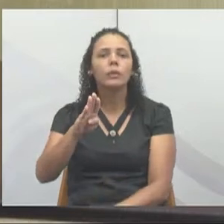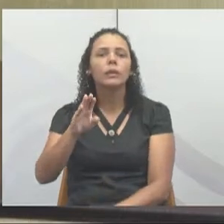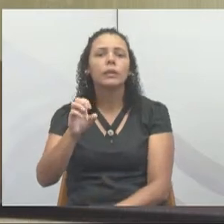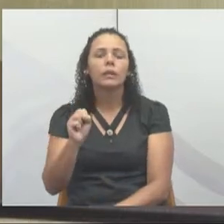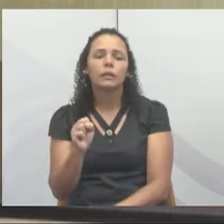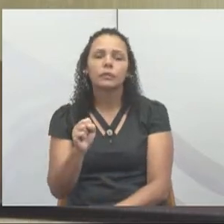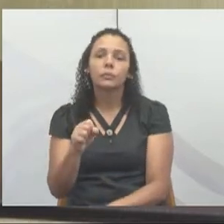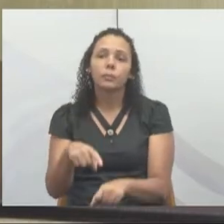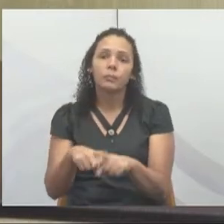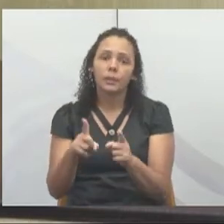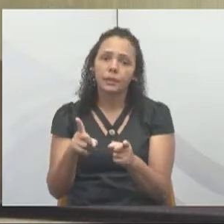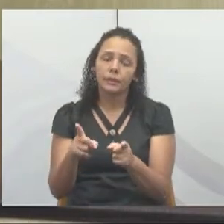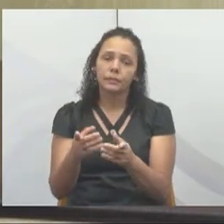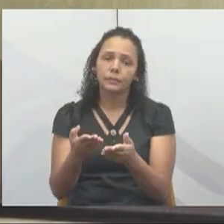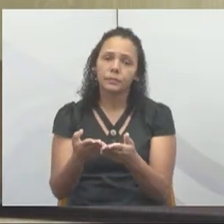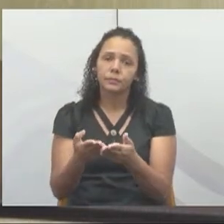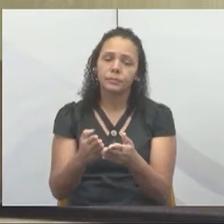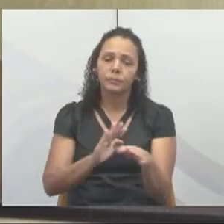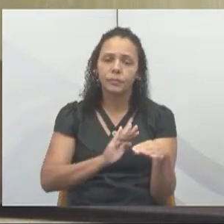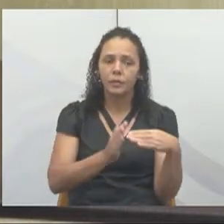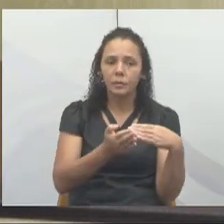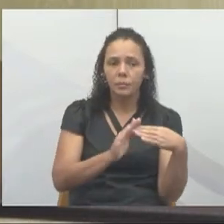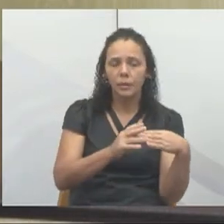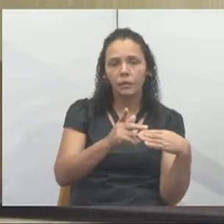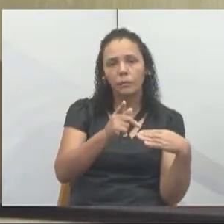aconteceu? Passaram no Jardim Paraíba,